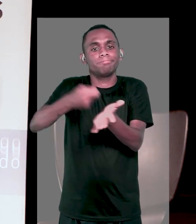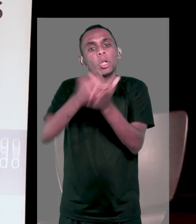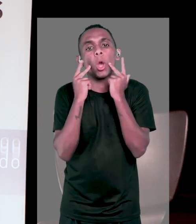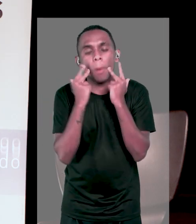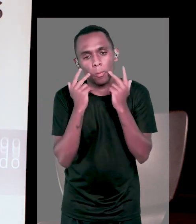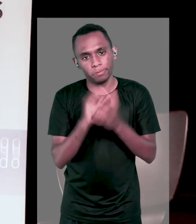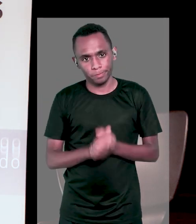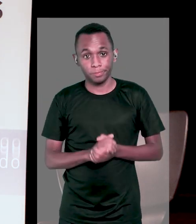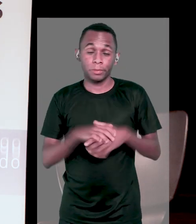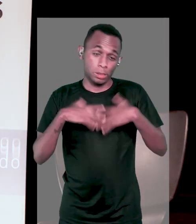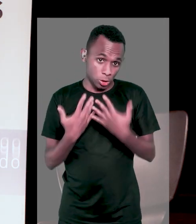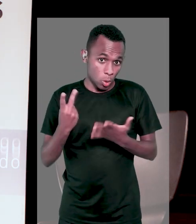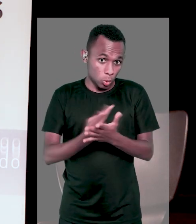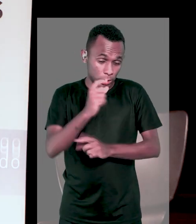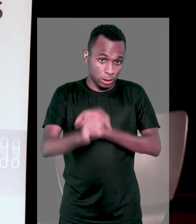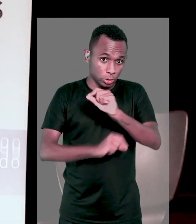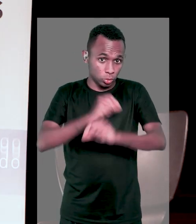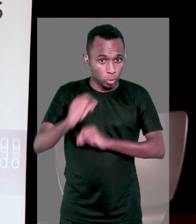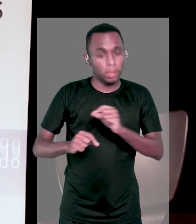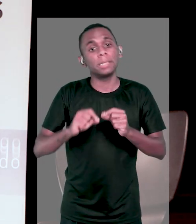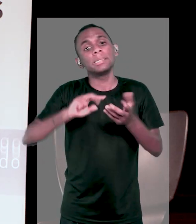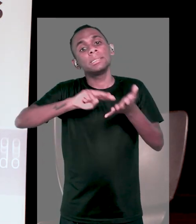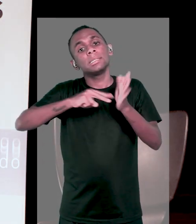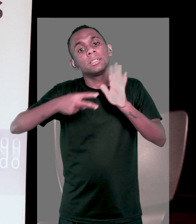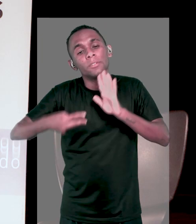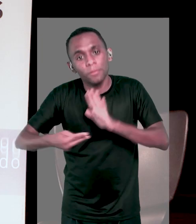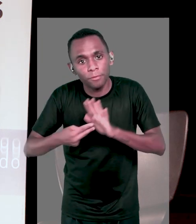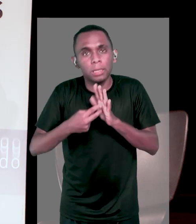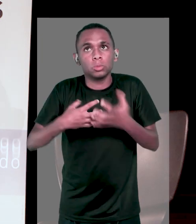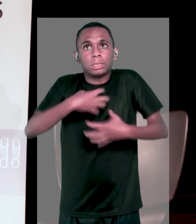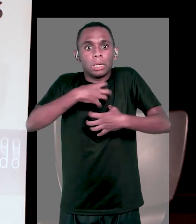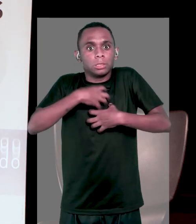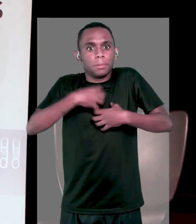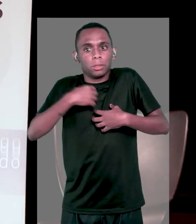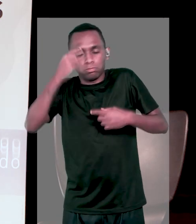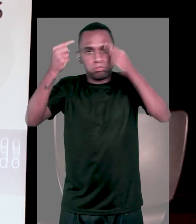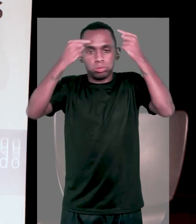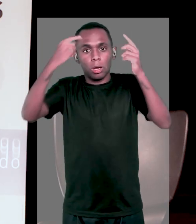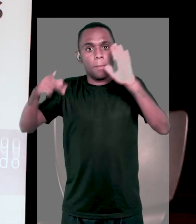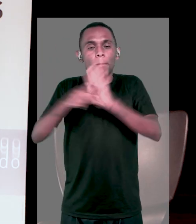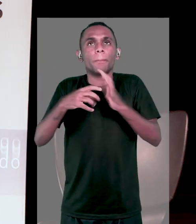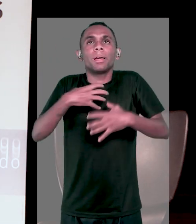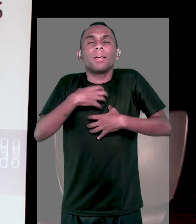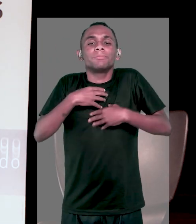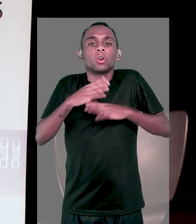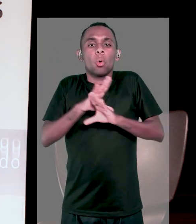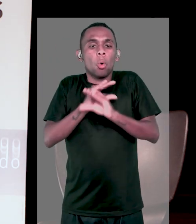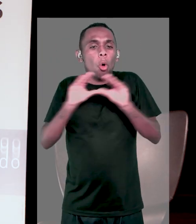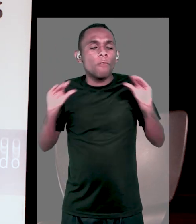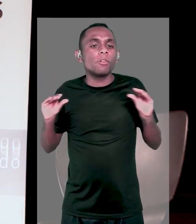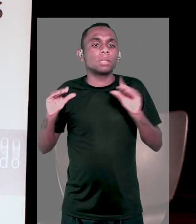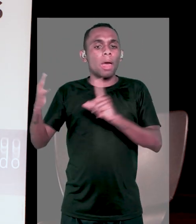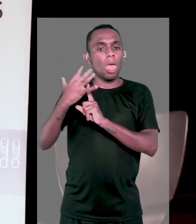fome cessa no homem saciado e as imagens que ilustravam essa necessidade no nosso espírito desaparecem